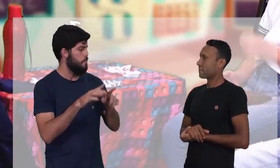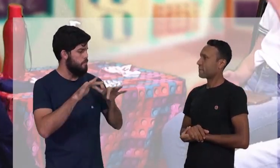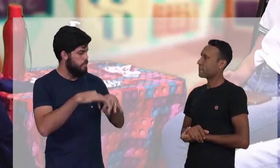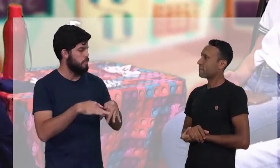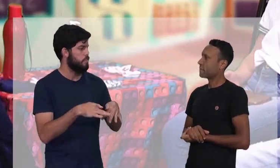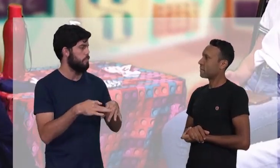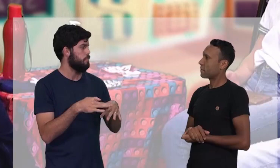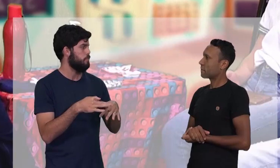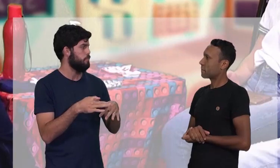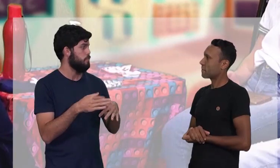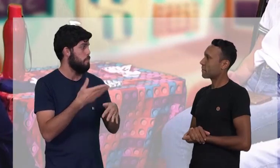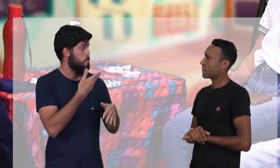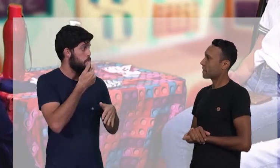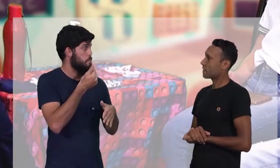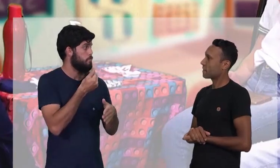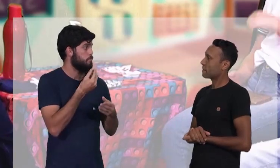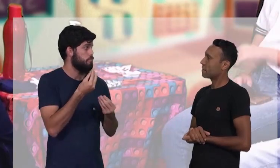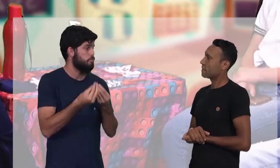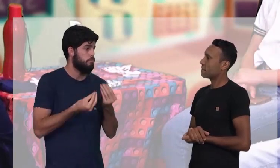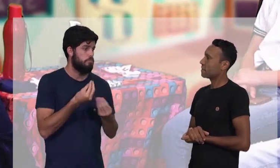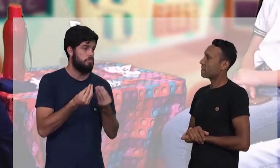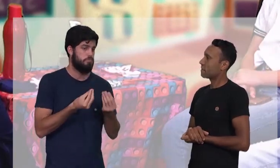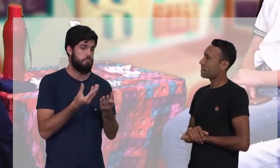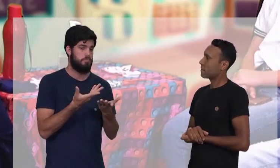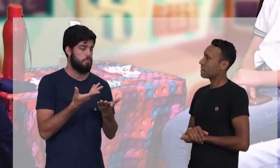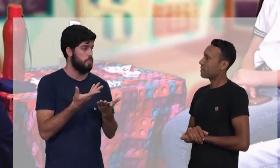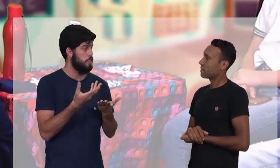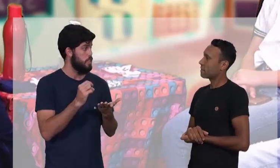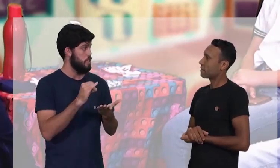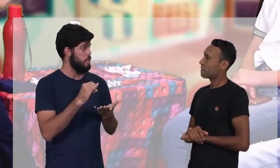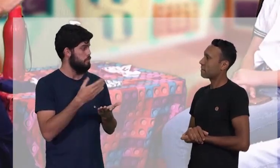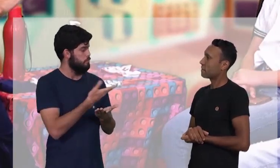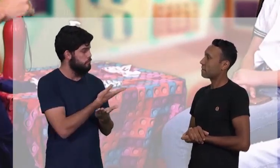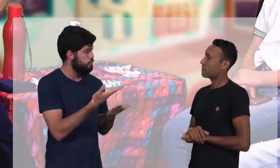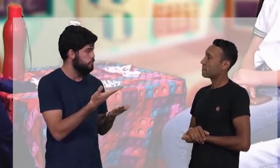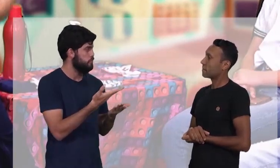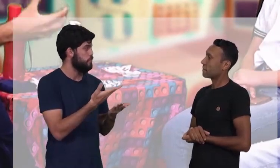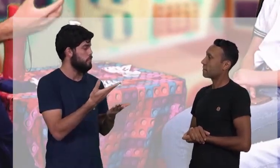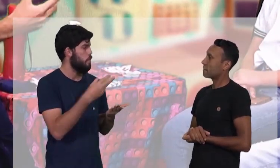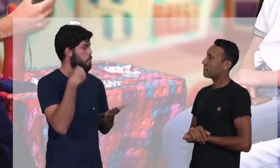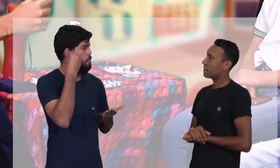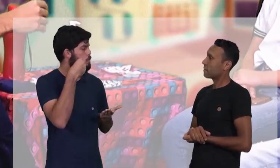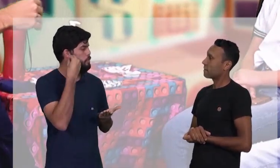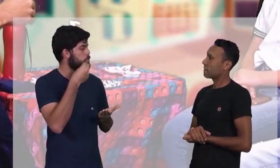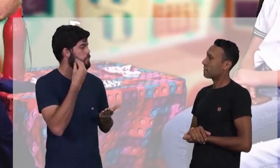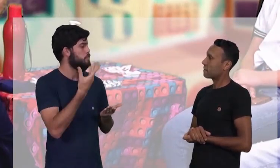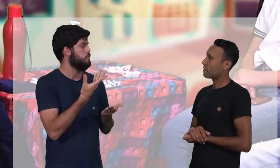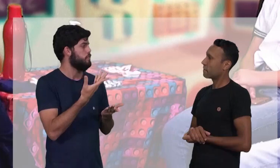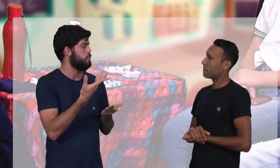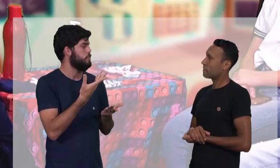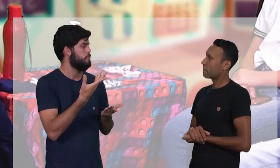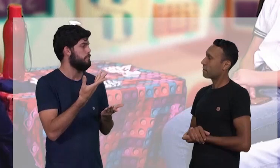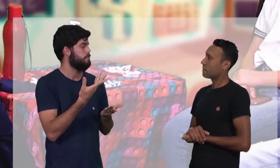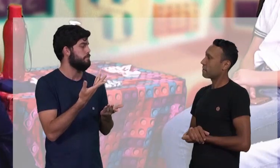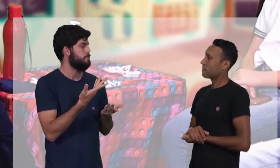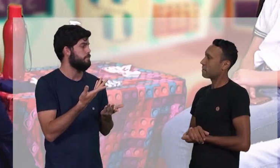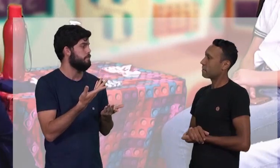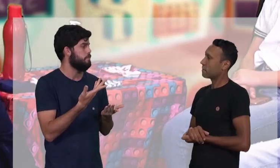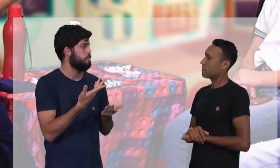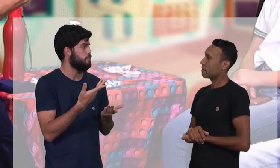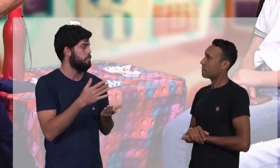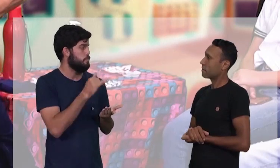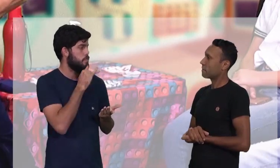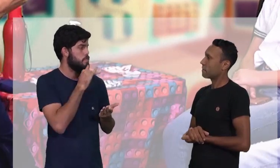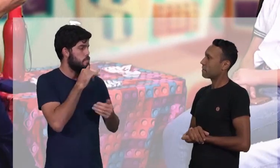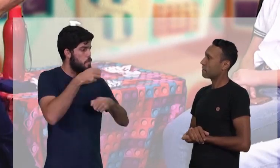né? Vamos finalizar do melhor jeito possível. Se vocês tivessem a oportunidade, né, de dar